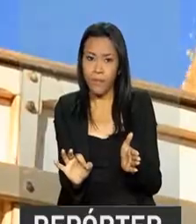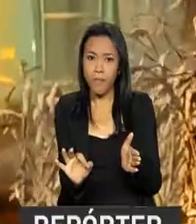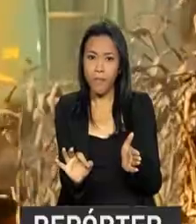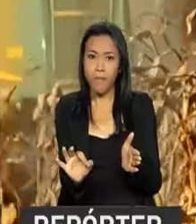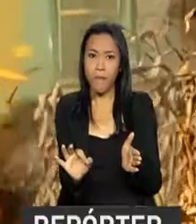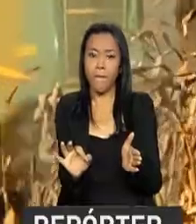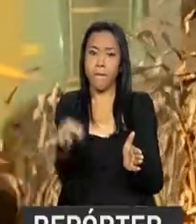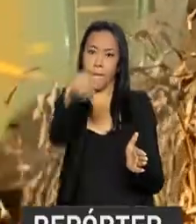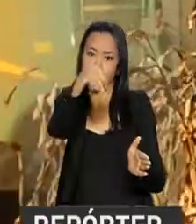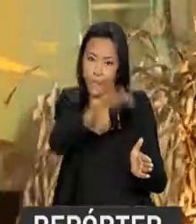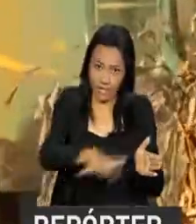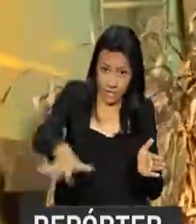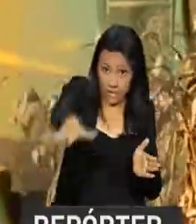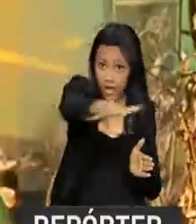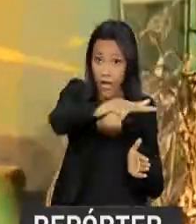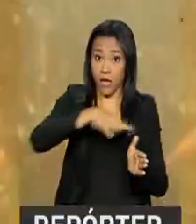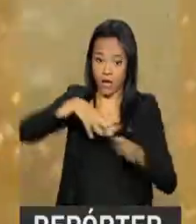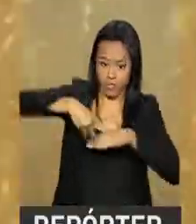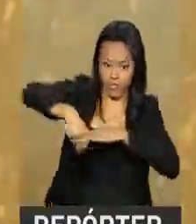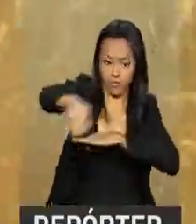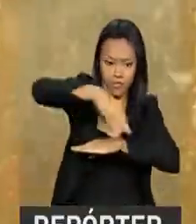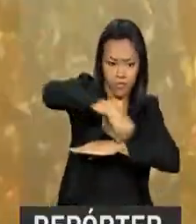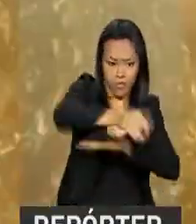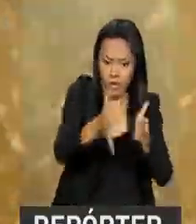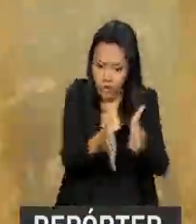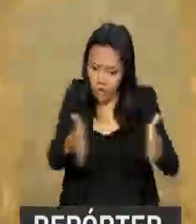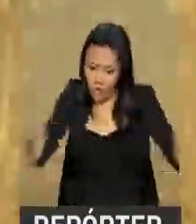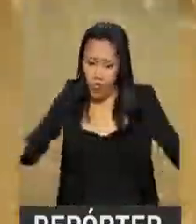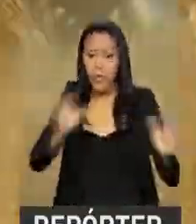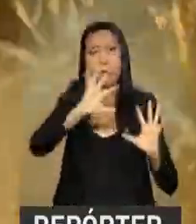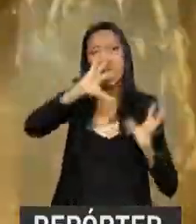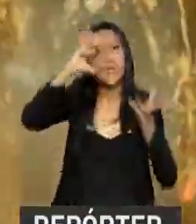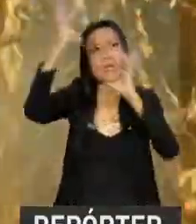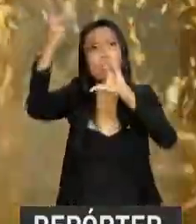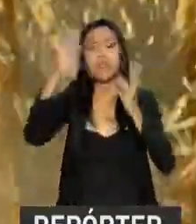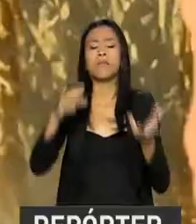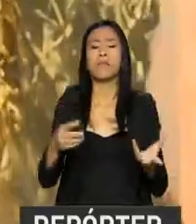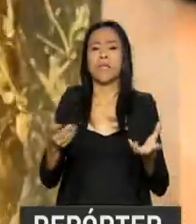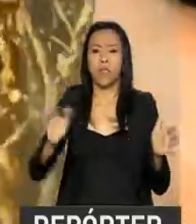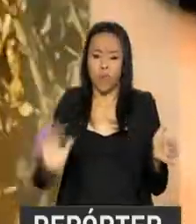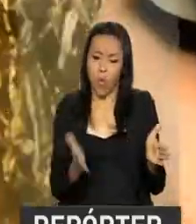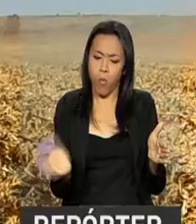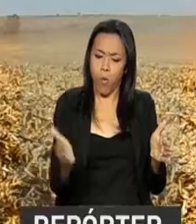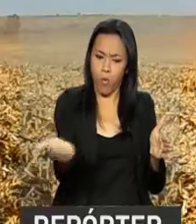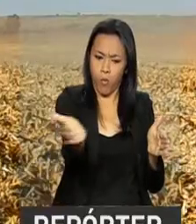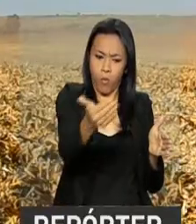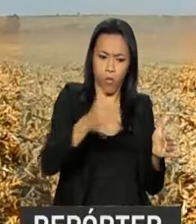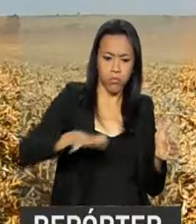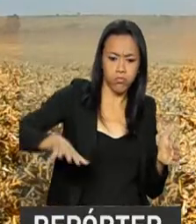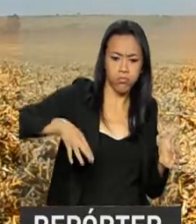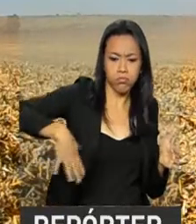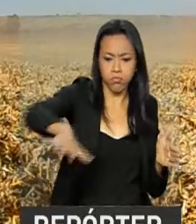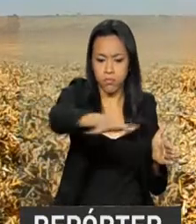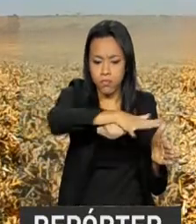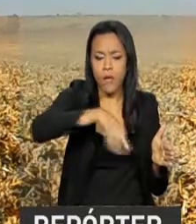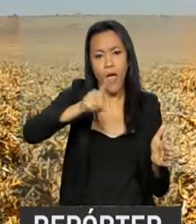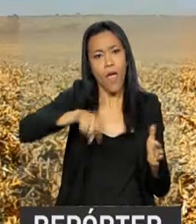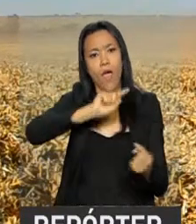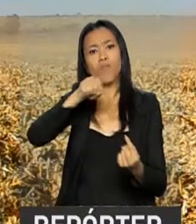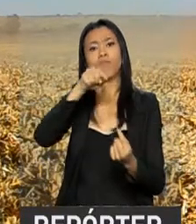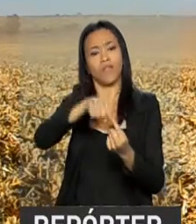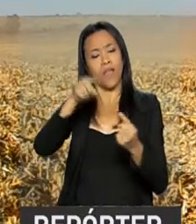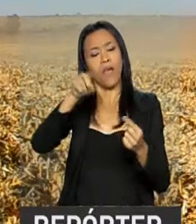A ampliação da área plantada, o clima favorável e o aumento da produtividade média de todas as culturas são os